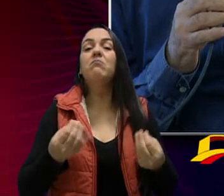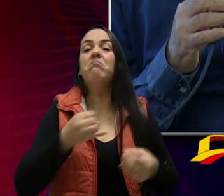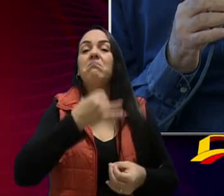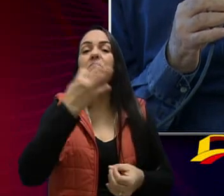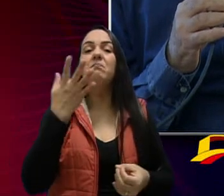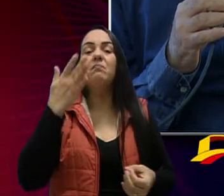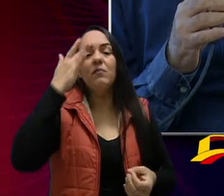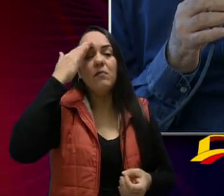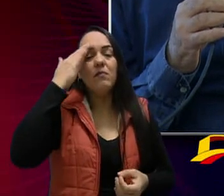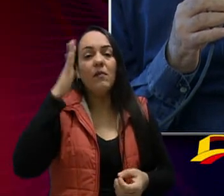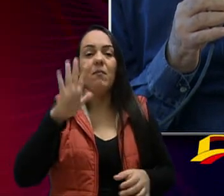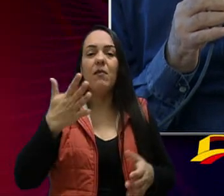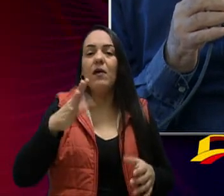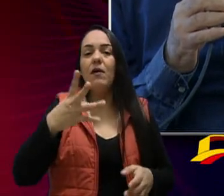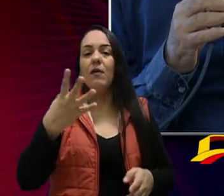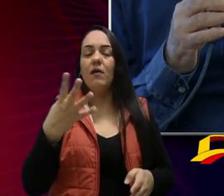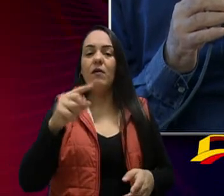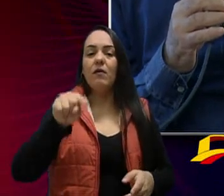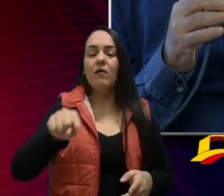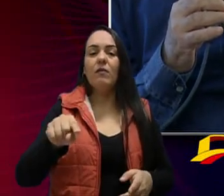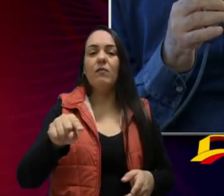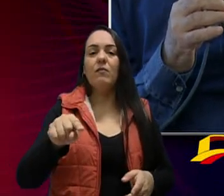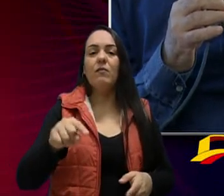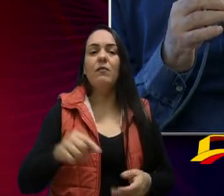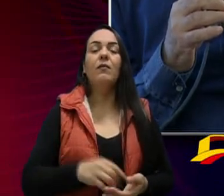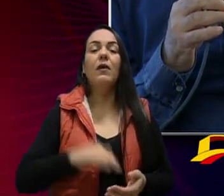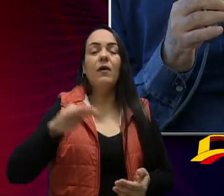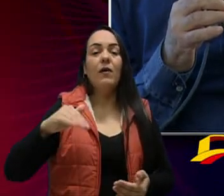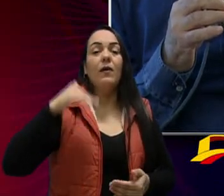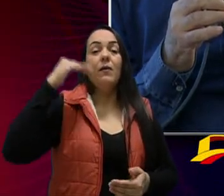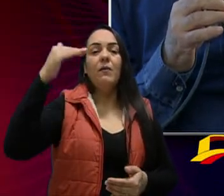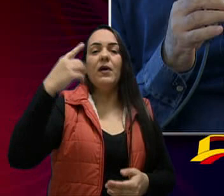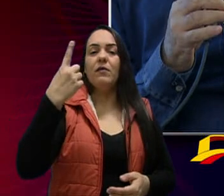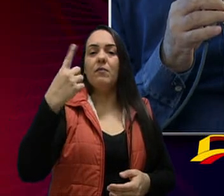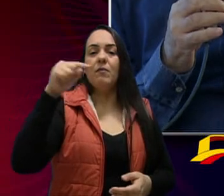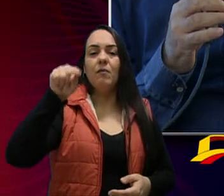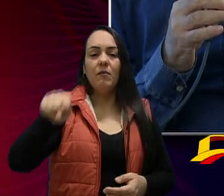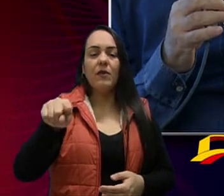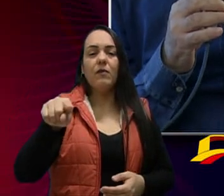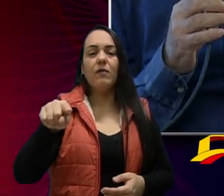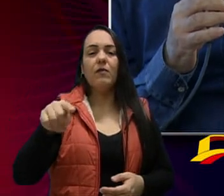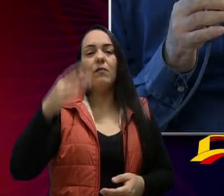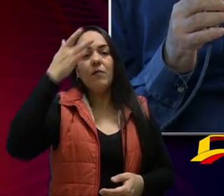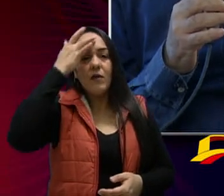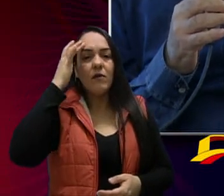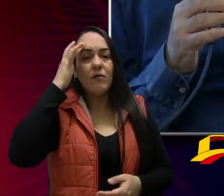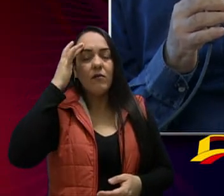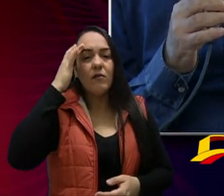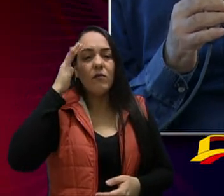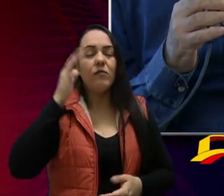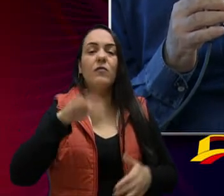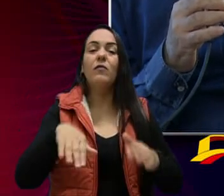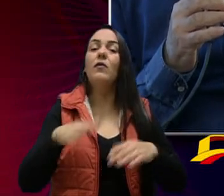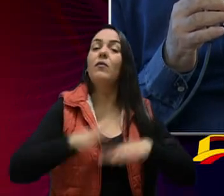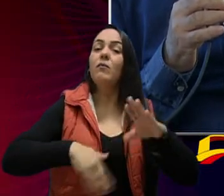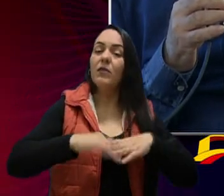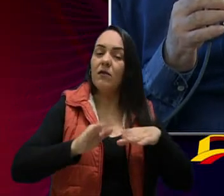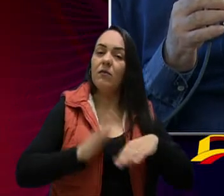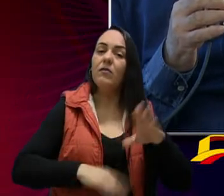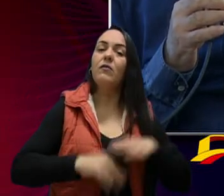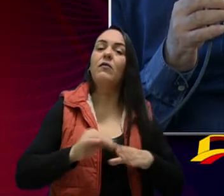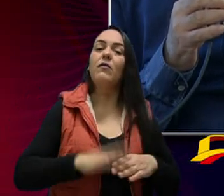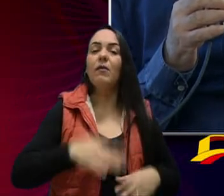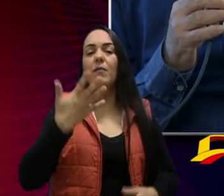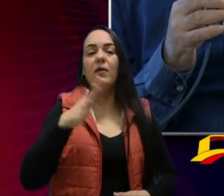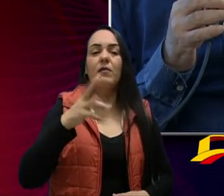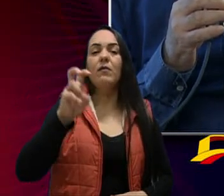ideia hoje ele falou para ti humilde e falta de mim até de mil pessoas esses profissionais que atuam na área de 4.000